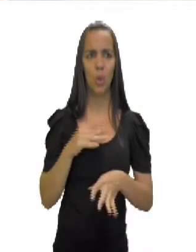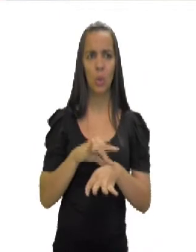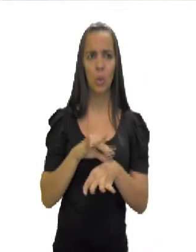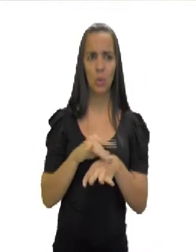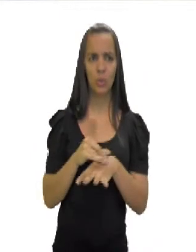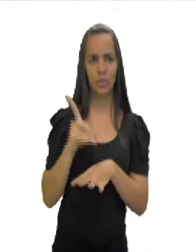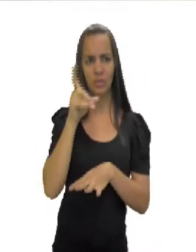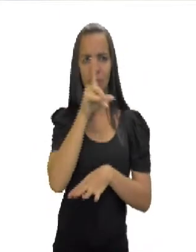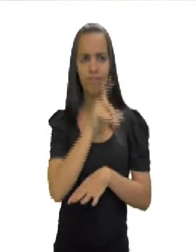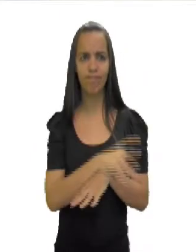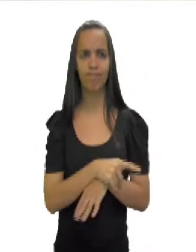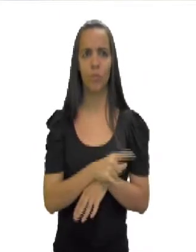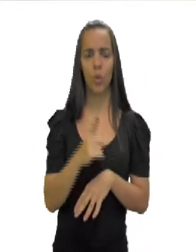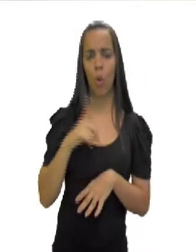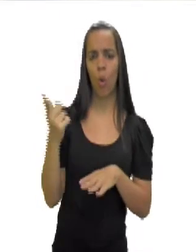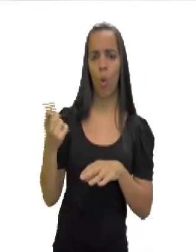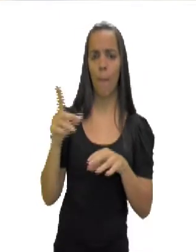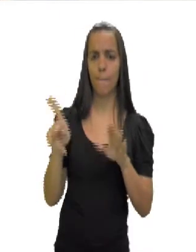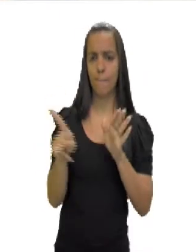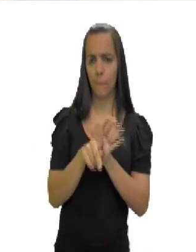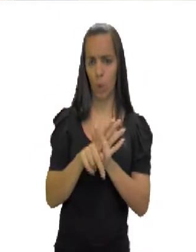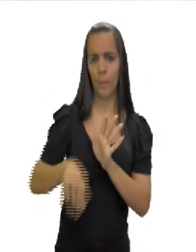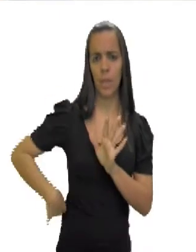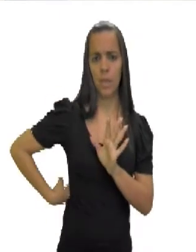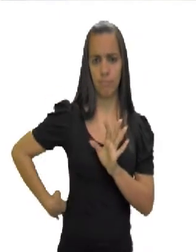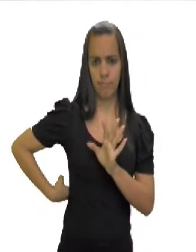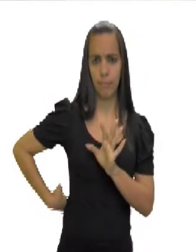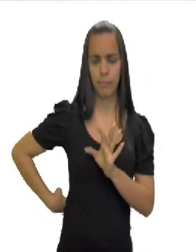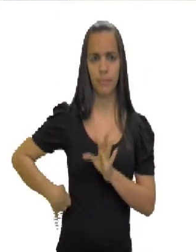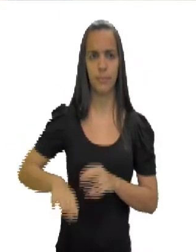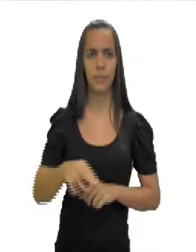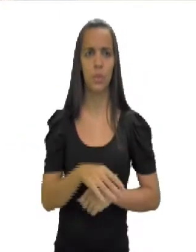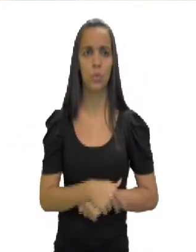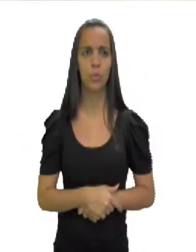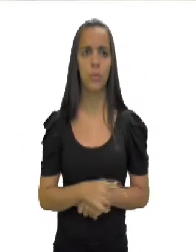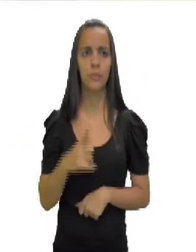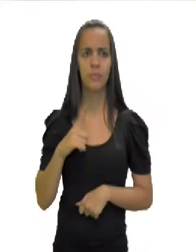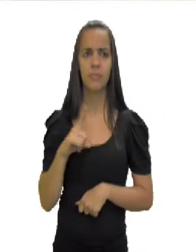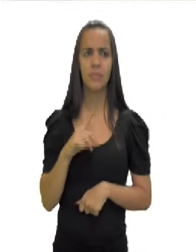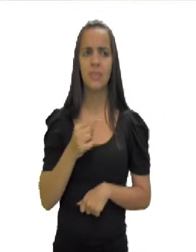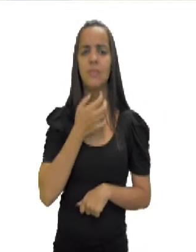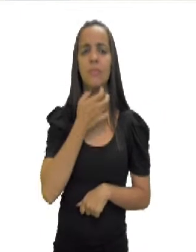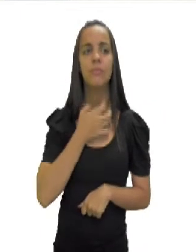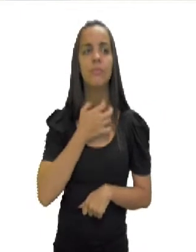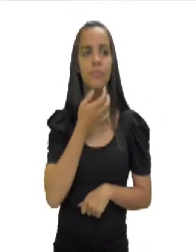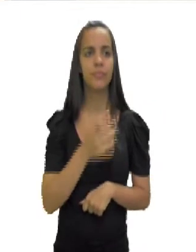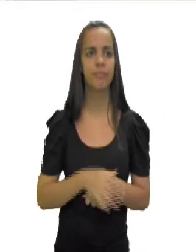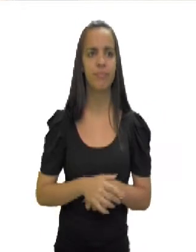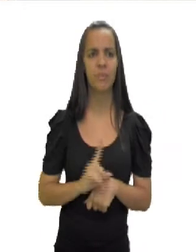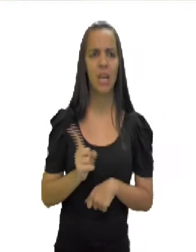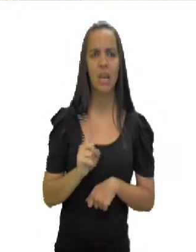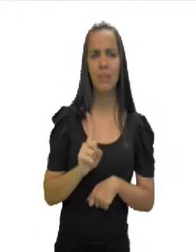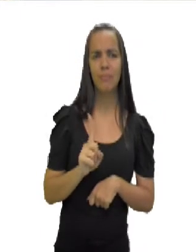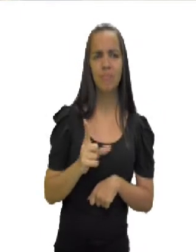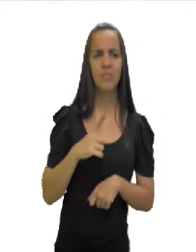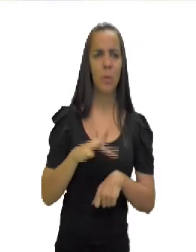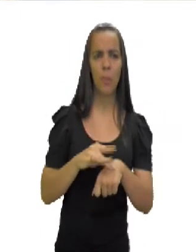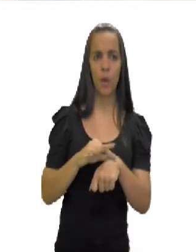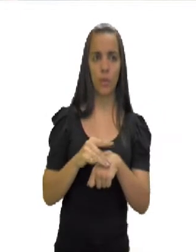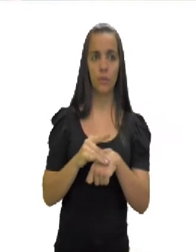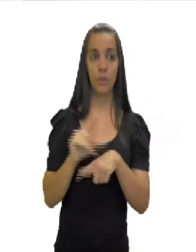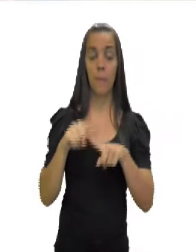e tireoide. O que seria leucopenia? Não é uma doença, mas